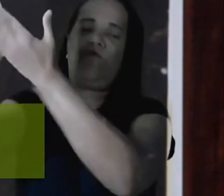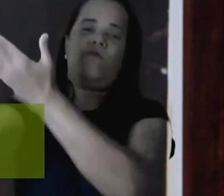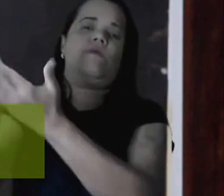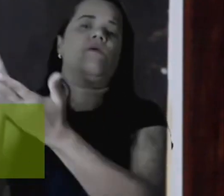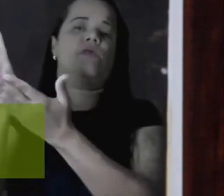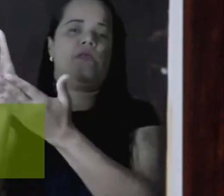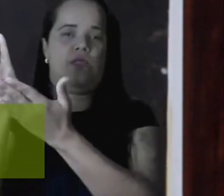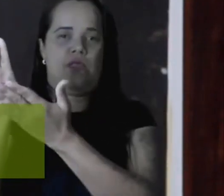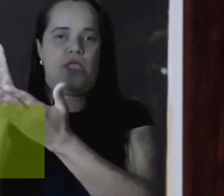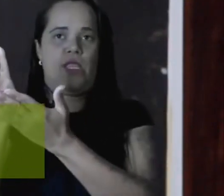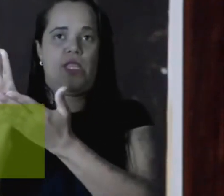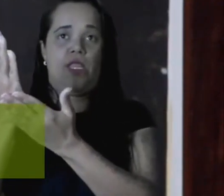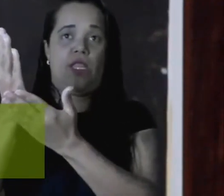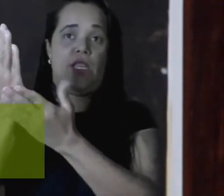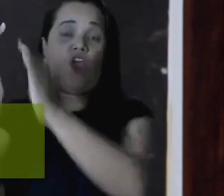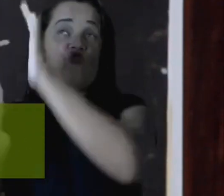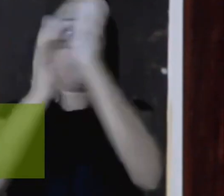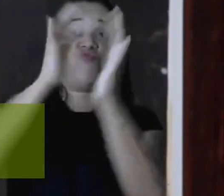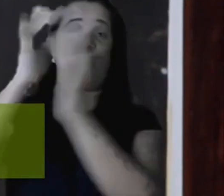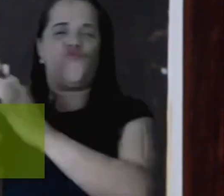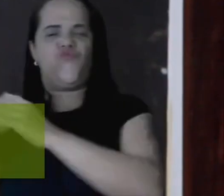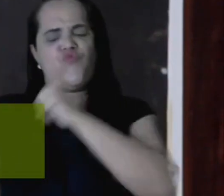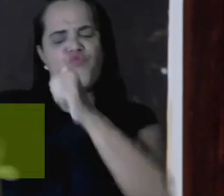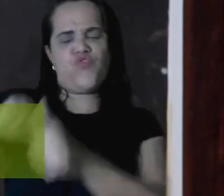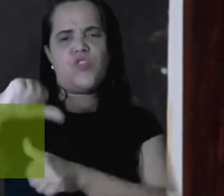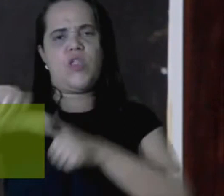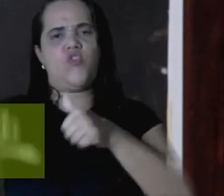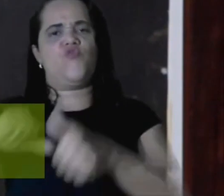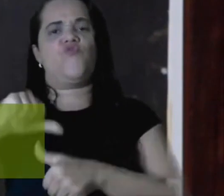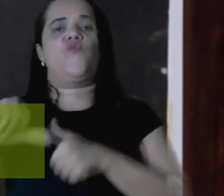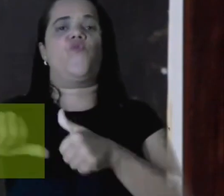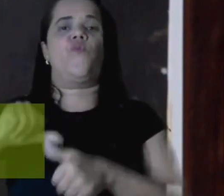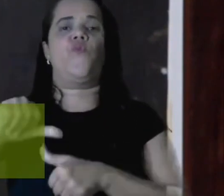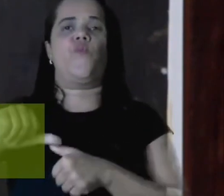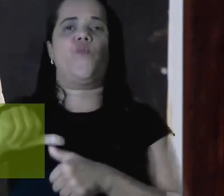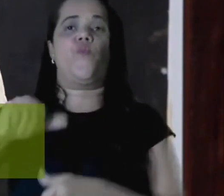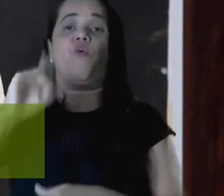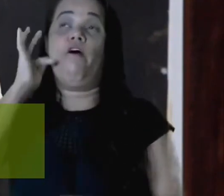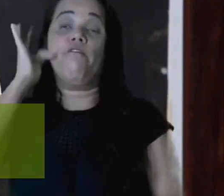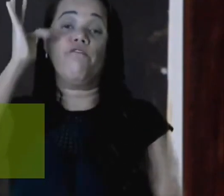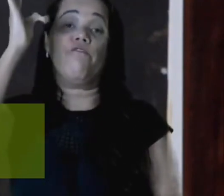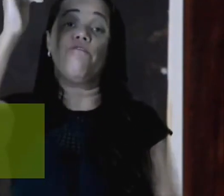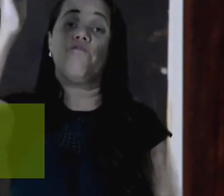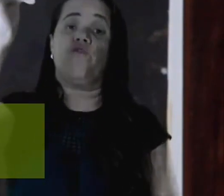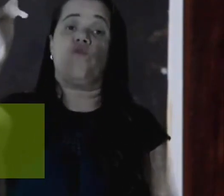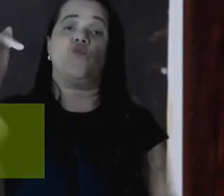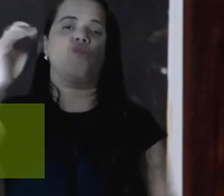e também por meu futuro e por tudo